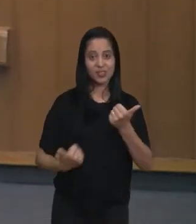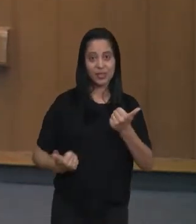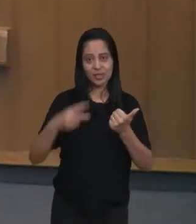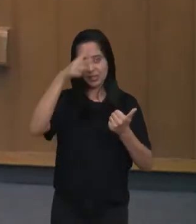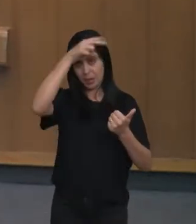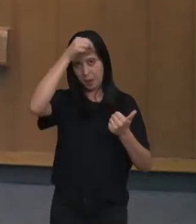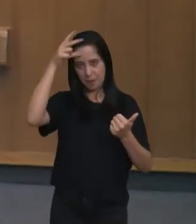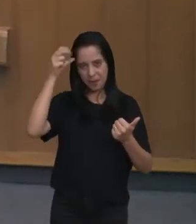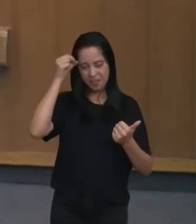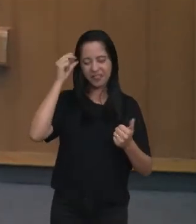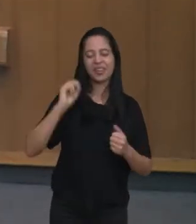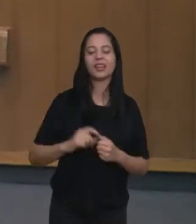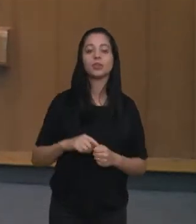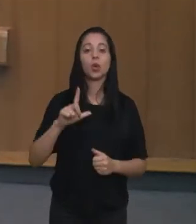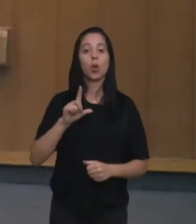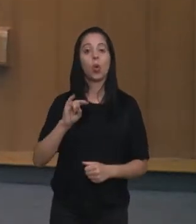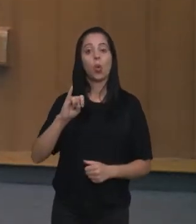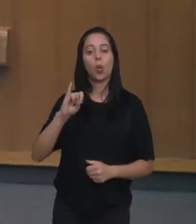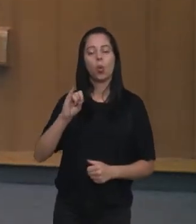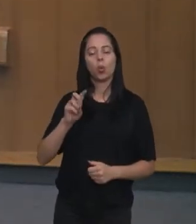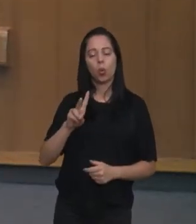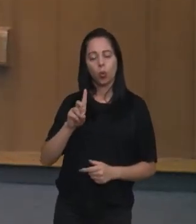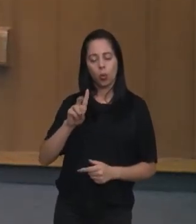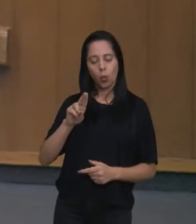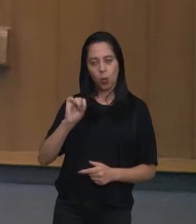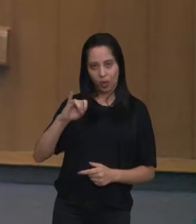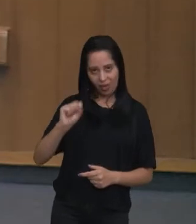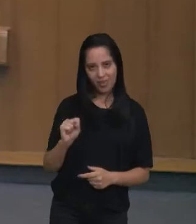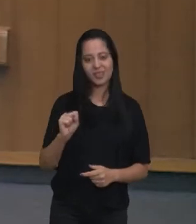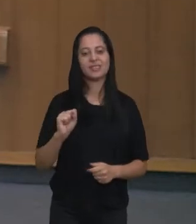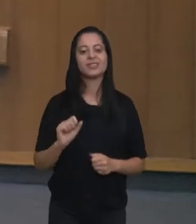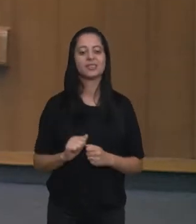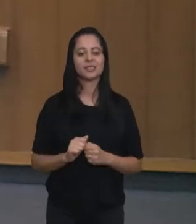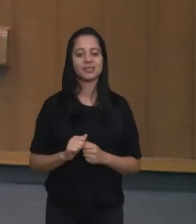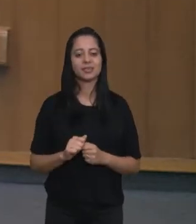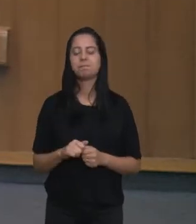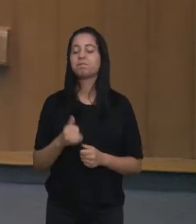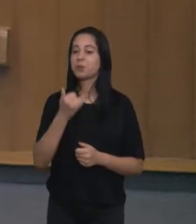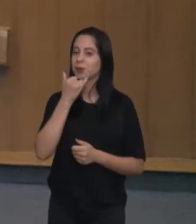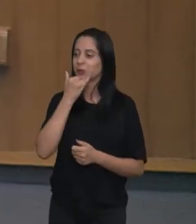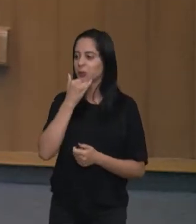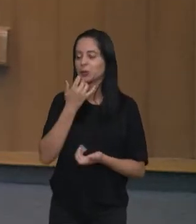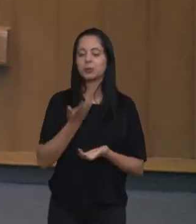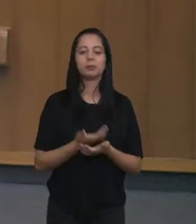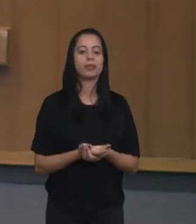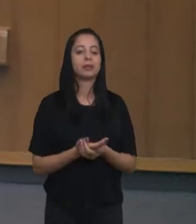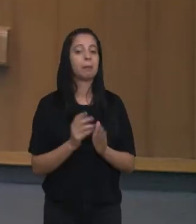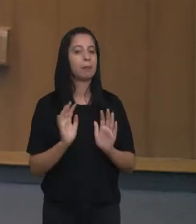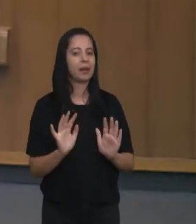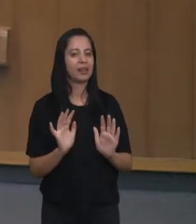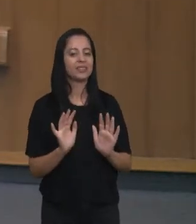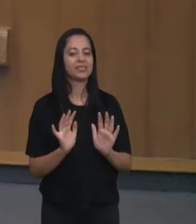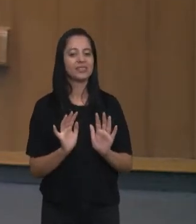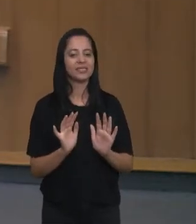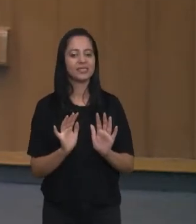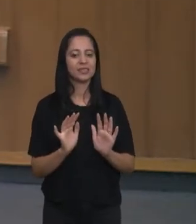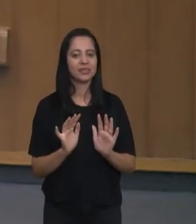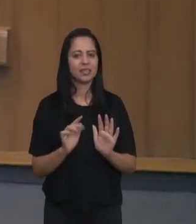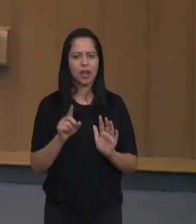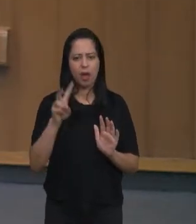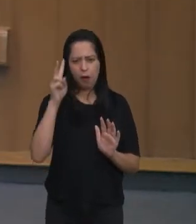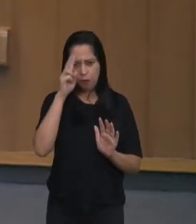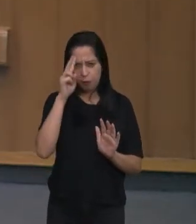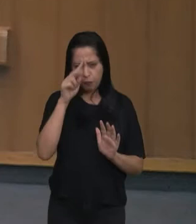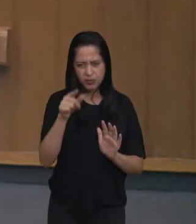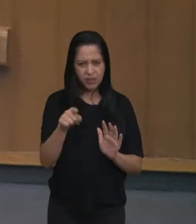ex-vice-prefeito, doutor Luiz Antônio. Eu não conversei isso com você, mas eu não sei se você se lembra